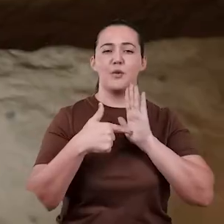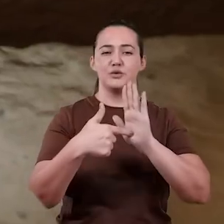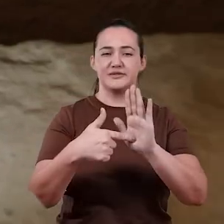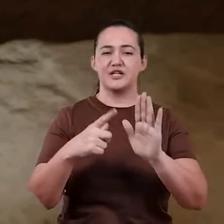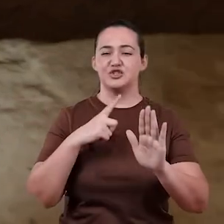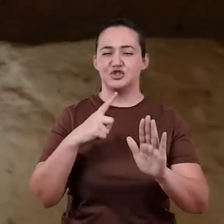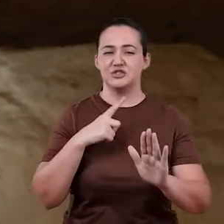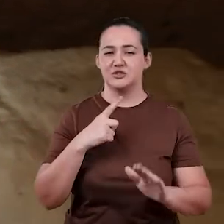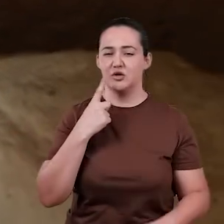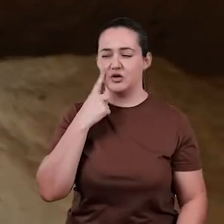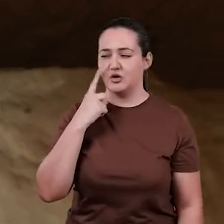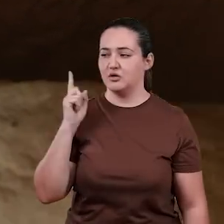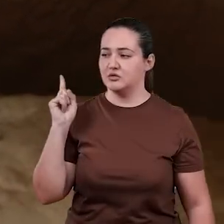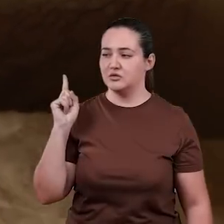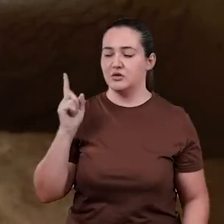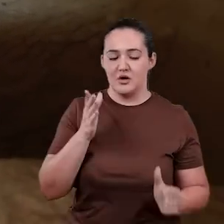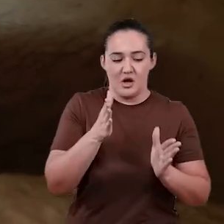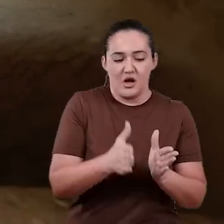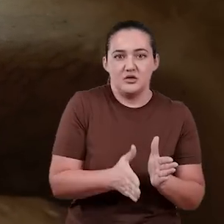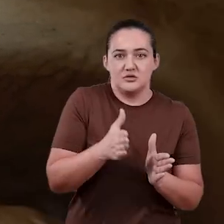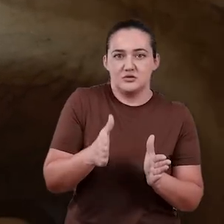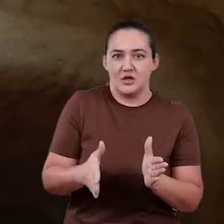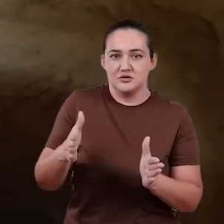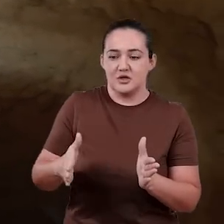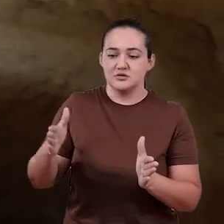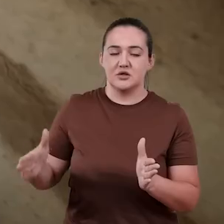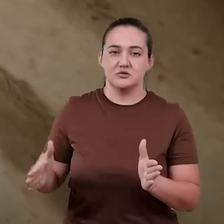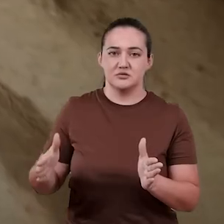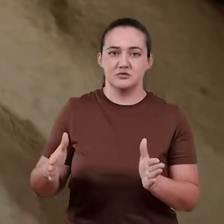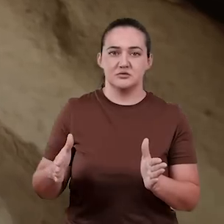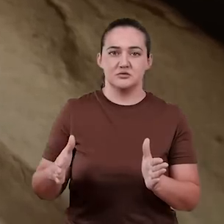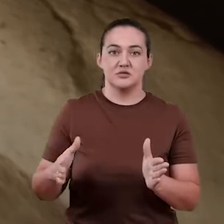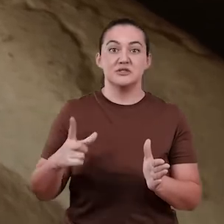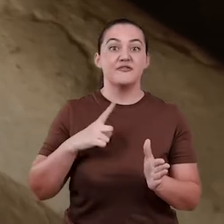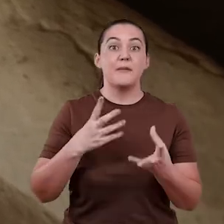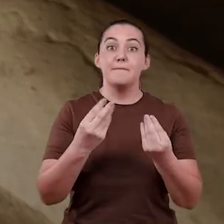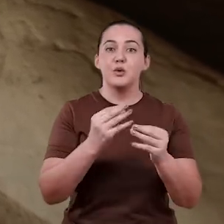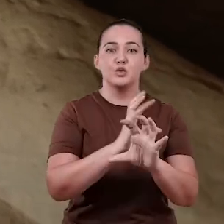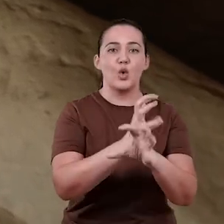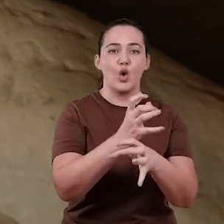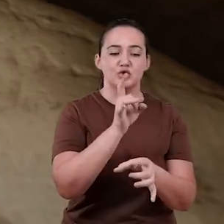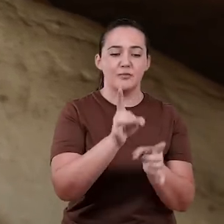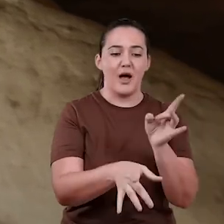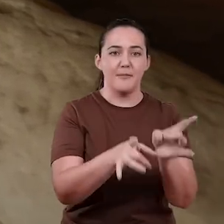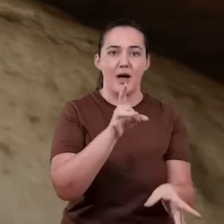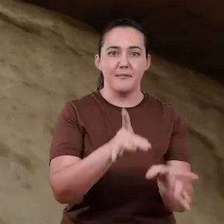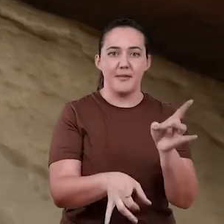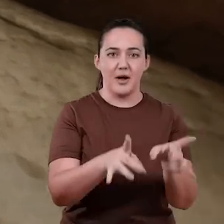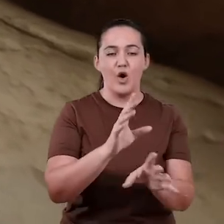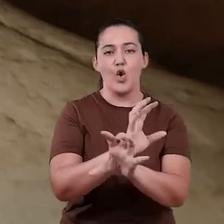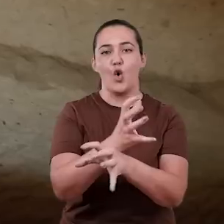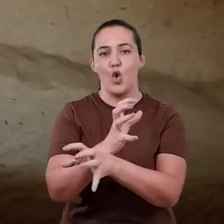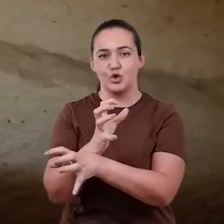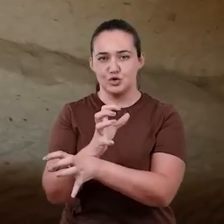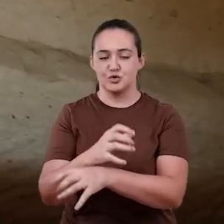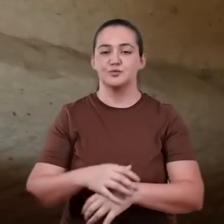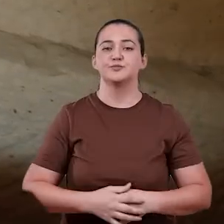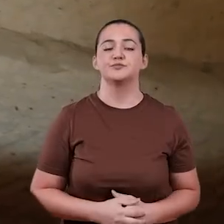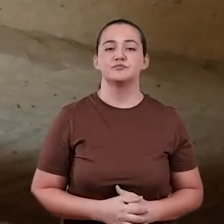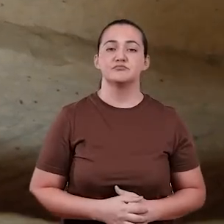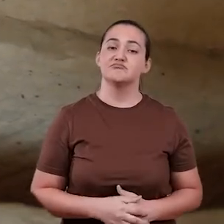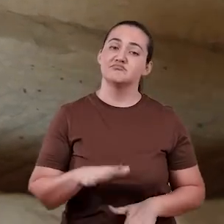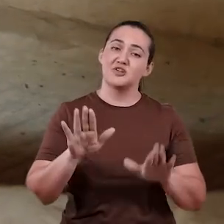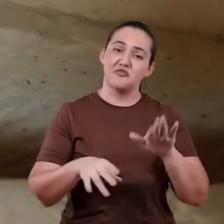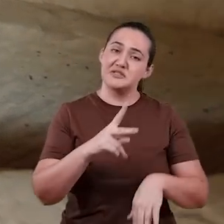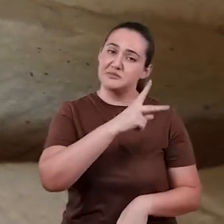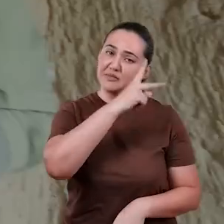gente, havia também vários lóculos onde vários adultos foram sepultados. Os ossos estavam aqui.